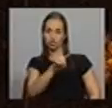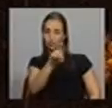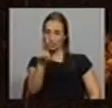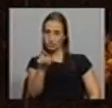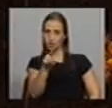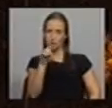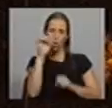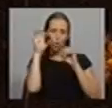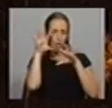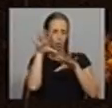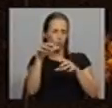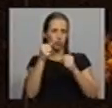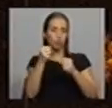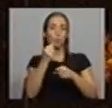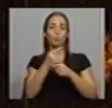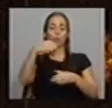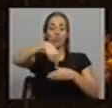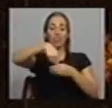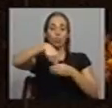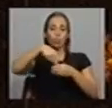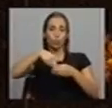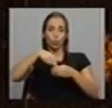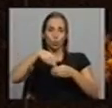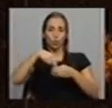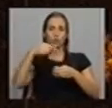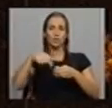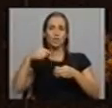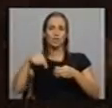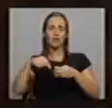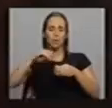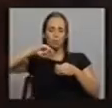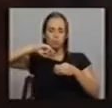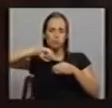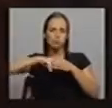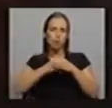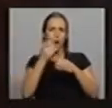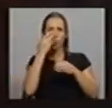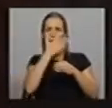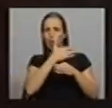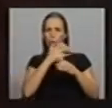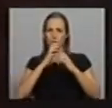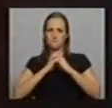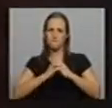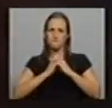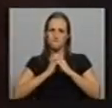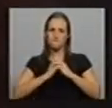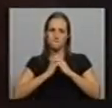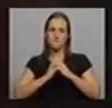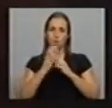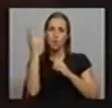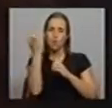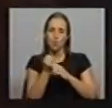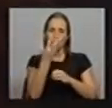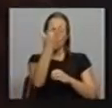universo, porque têm no seu interior, no seu centro, buracos negros super maciços e que estão a atrair